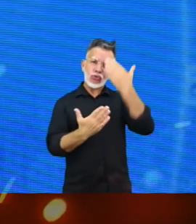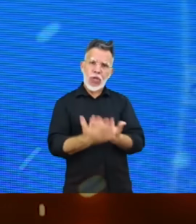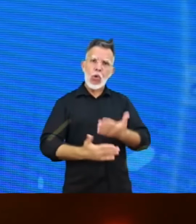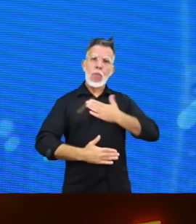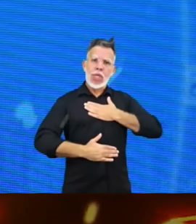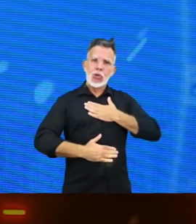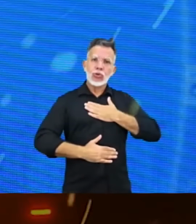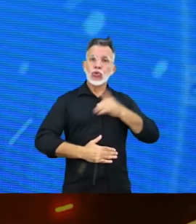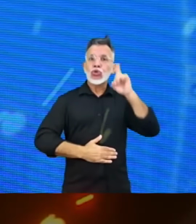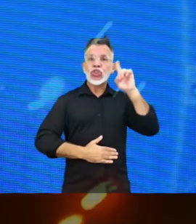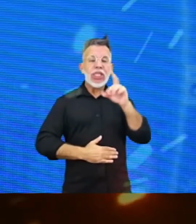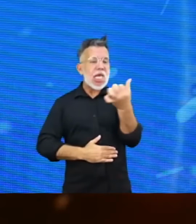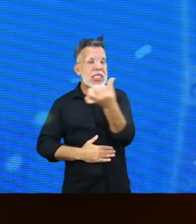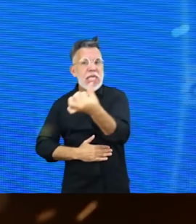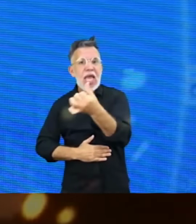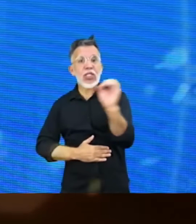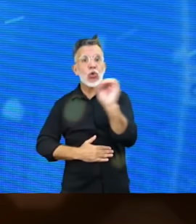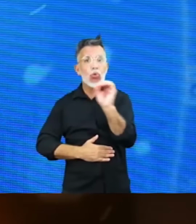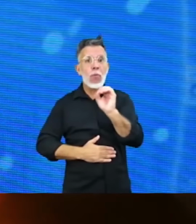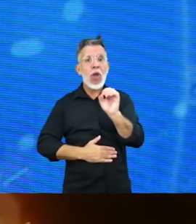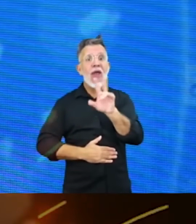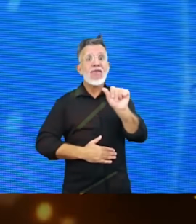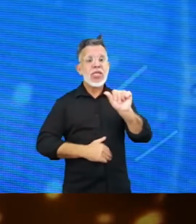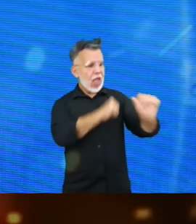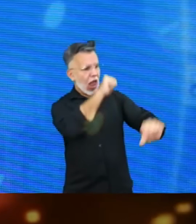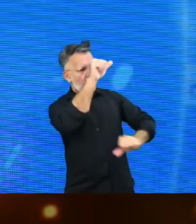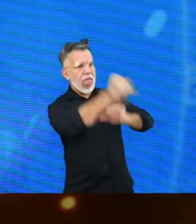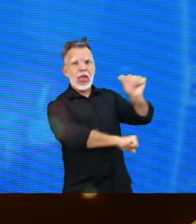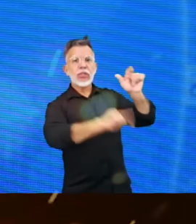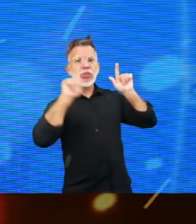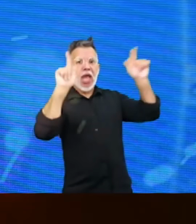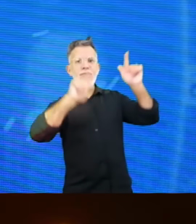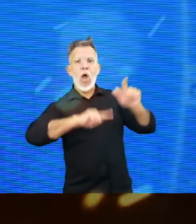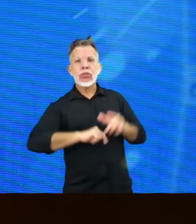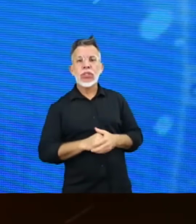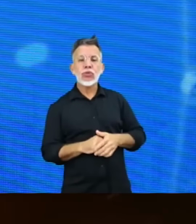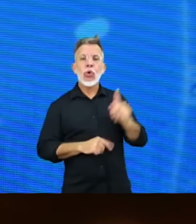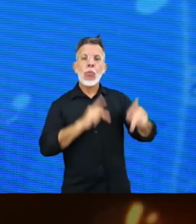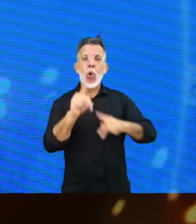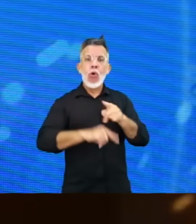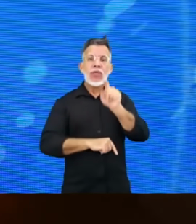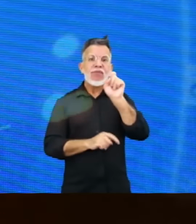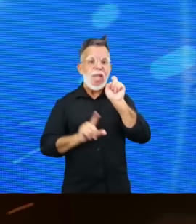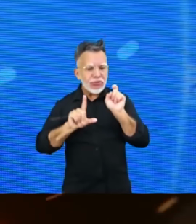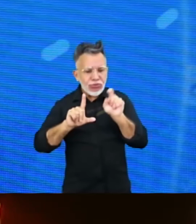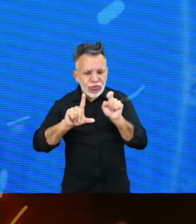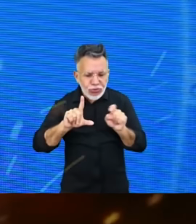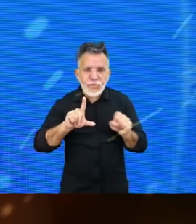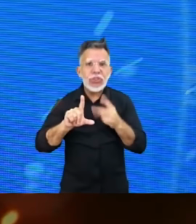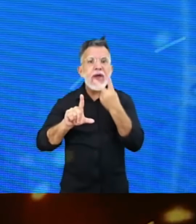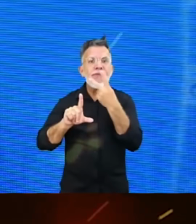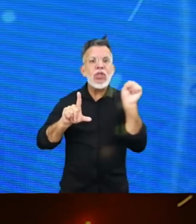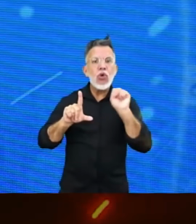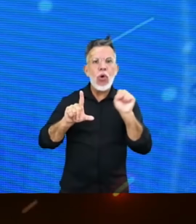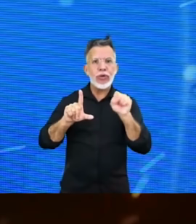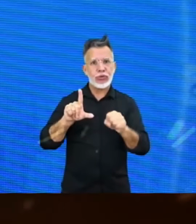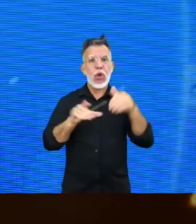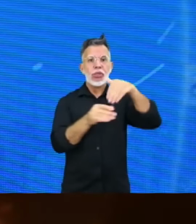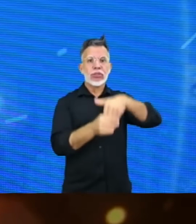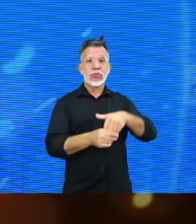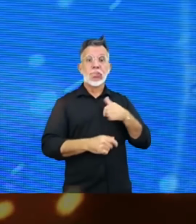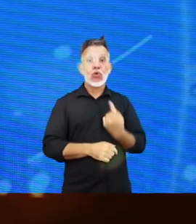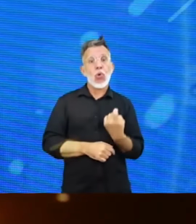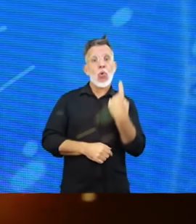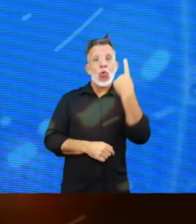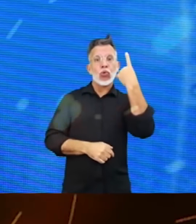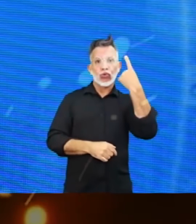outubro vai ser a revolta do Povo você vai digitar 28 na urna você que não me segue quiser acompanhar o que eu tô falando sou o único candidato aqui que não